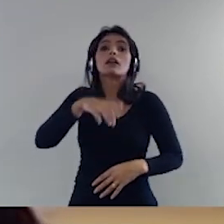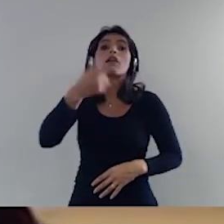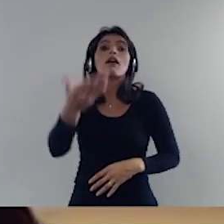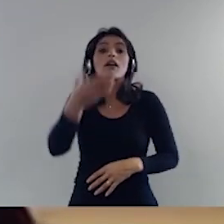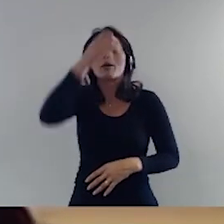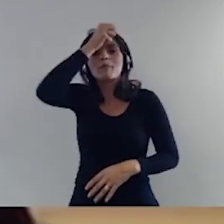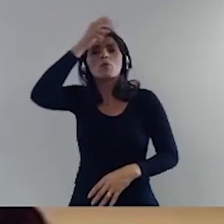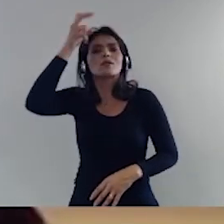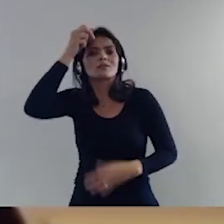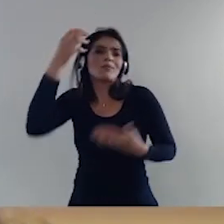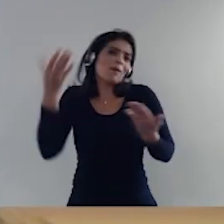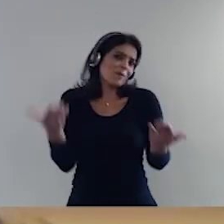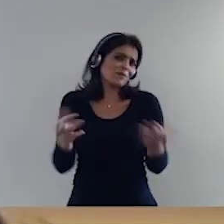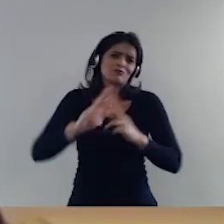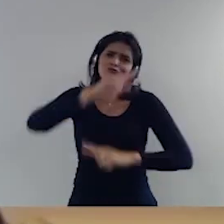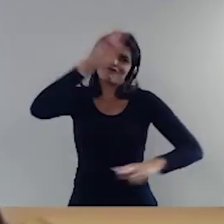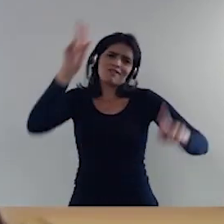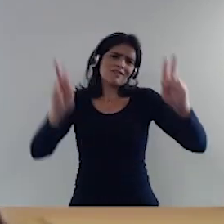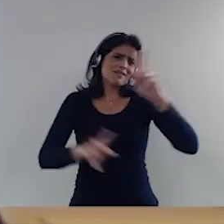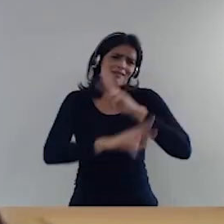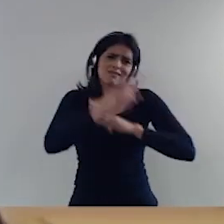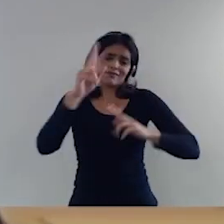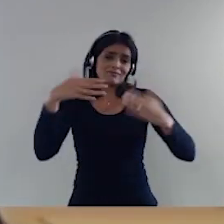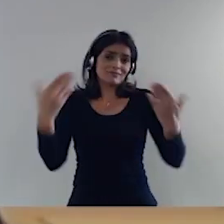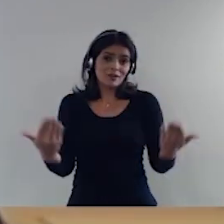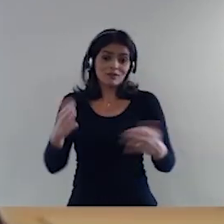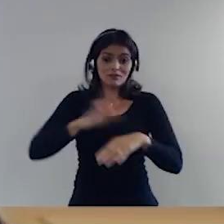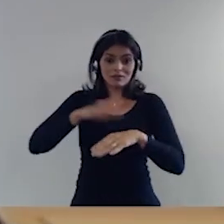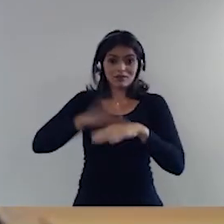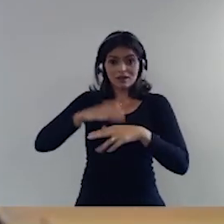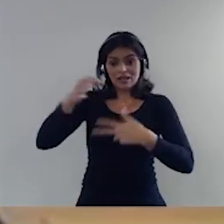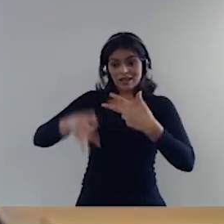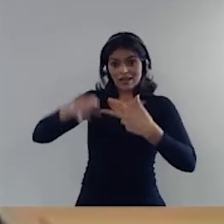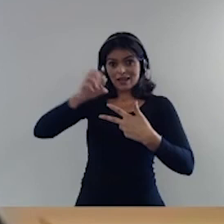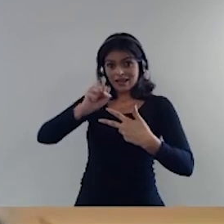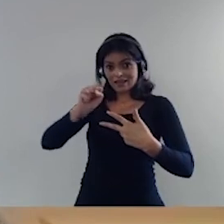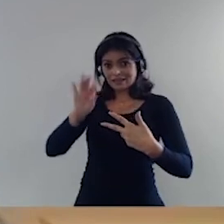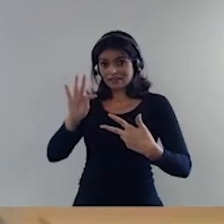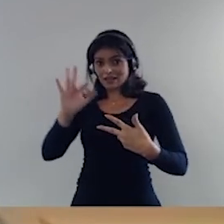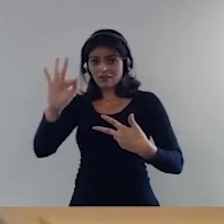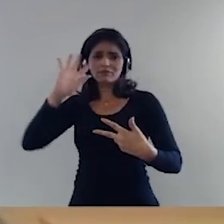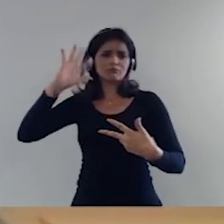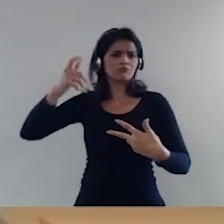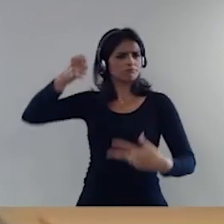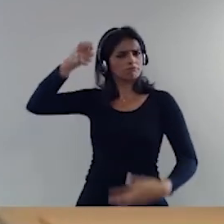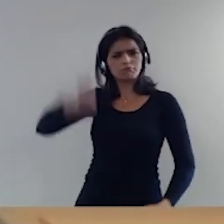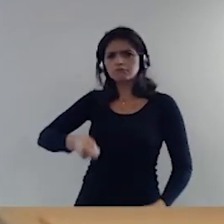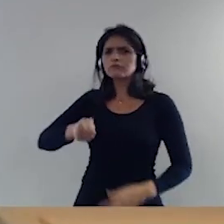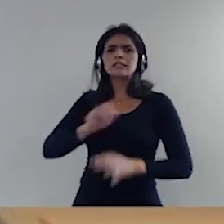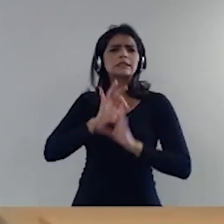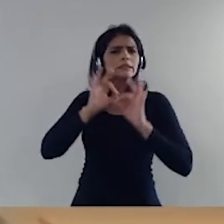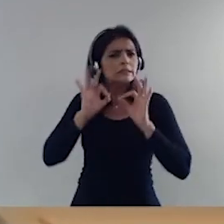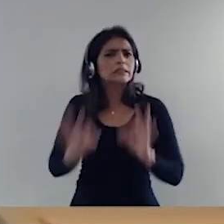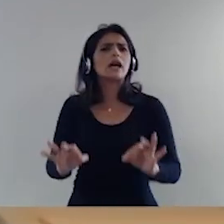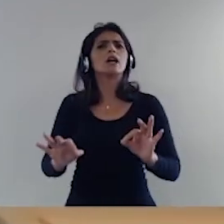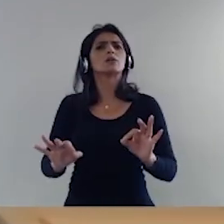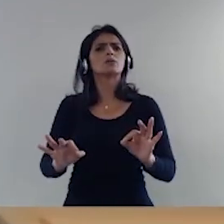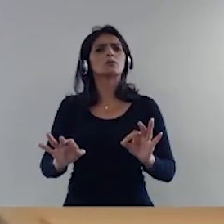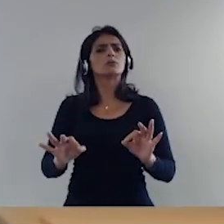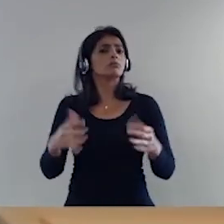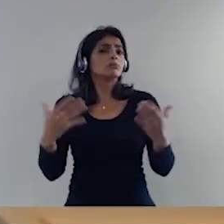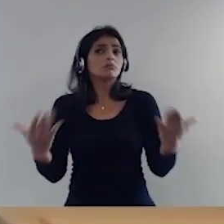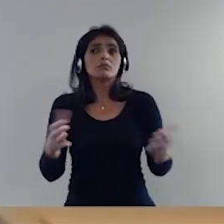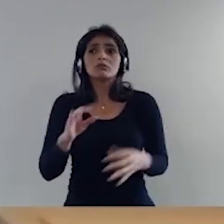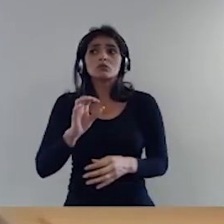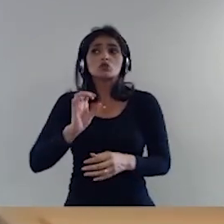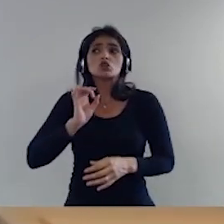município é diferente. Enquanto que acho que a decisão do Supremo foi uma decisão acertada e que nada mais fez